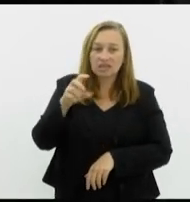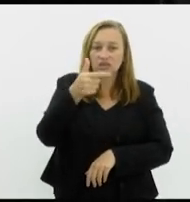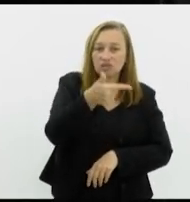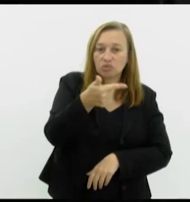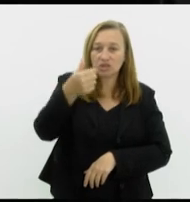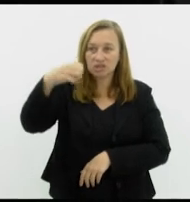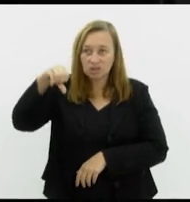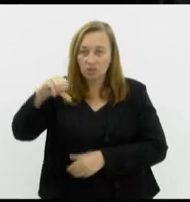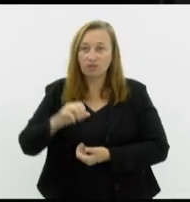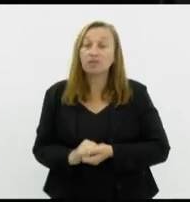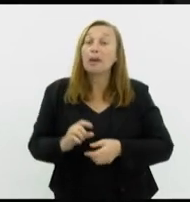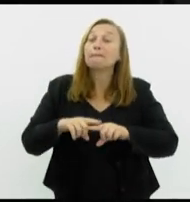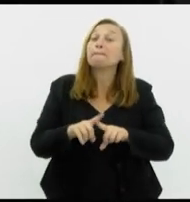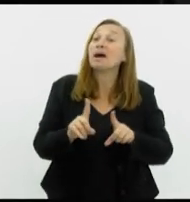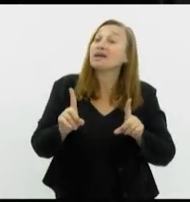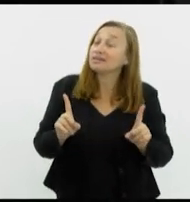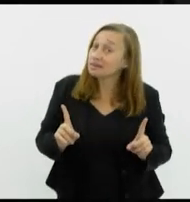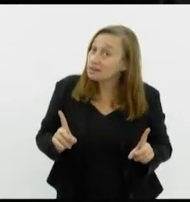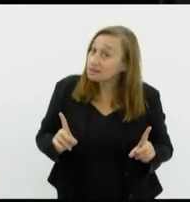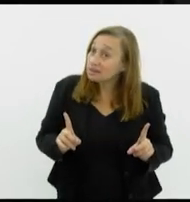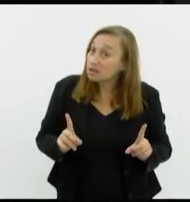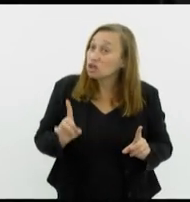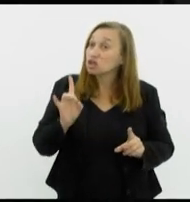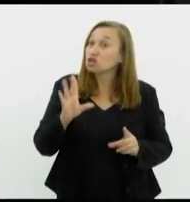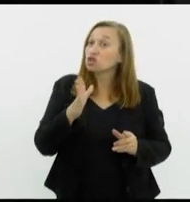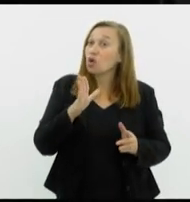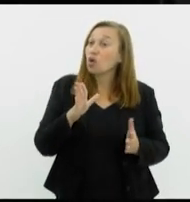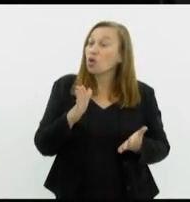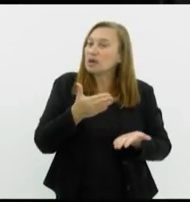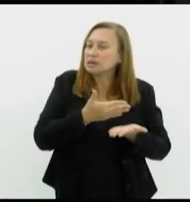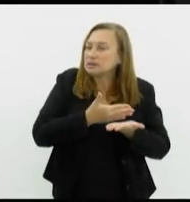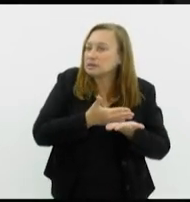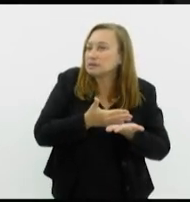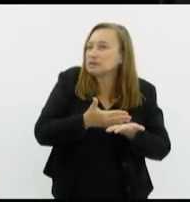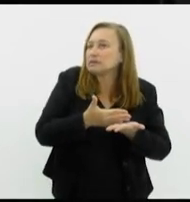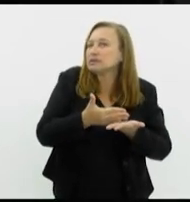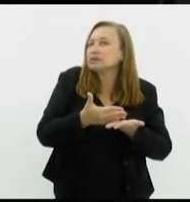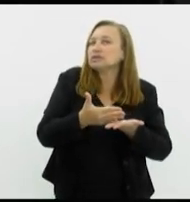2019, mas só começaram a